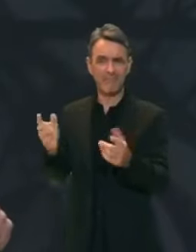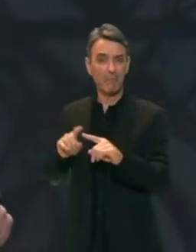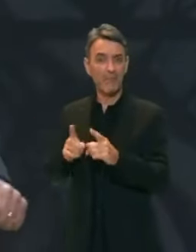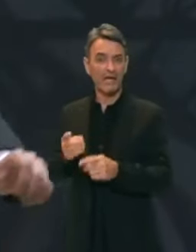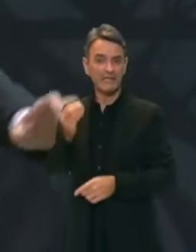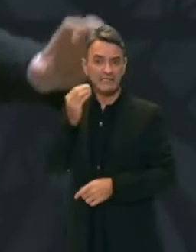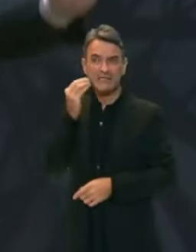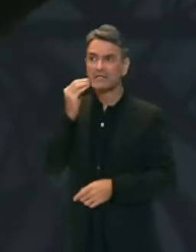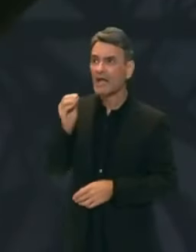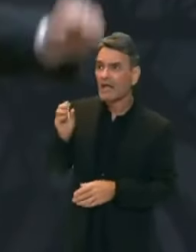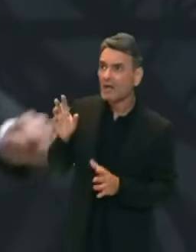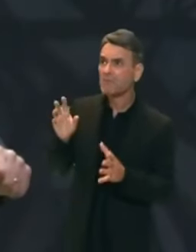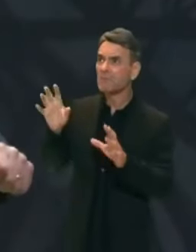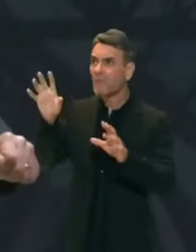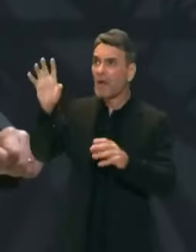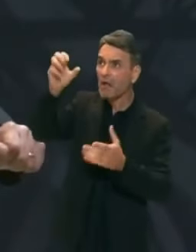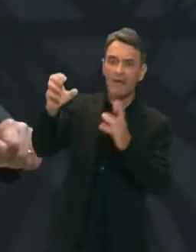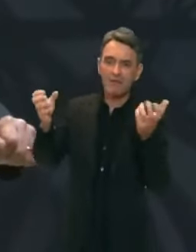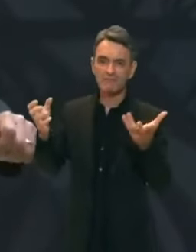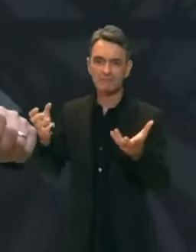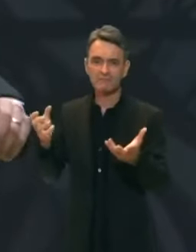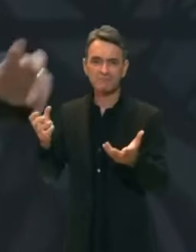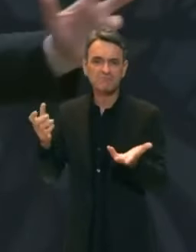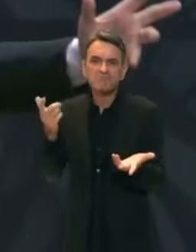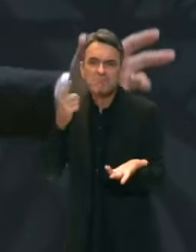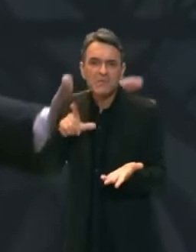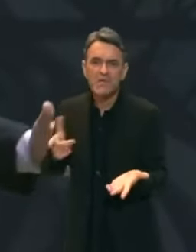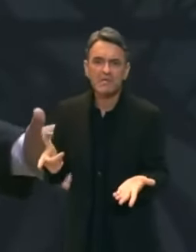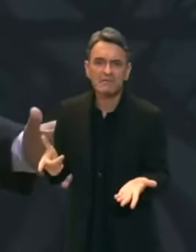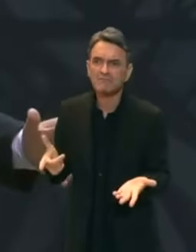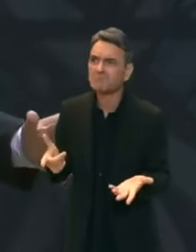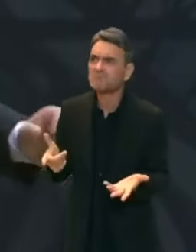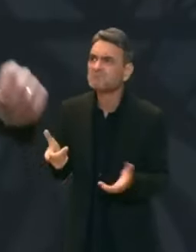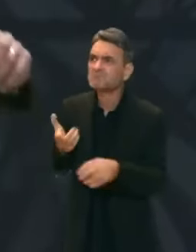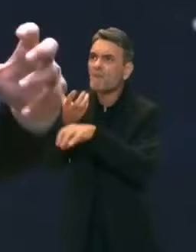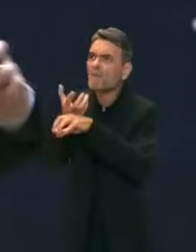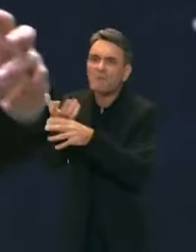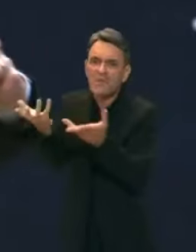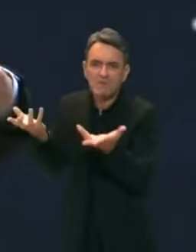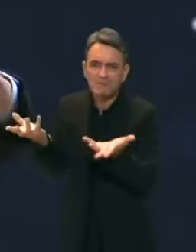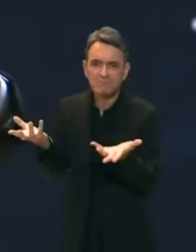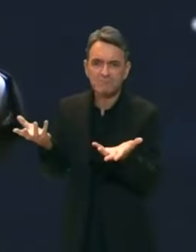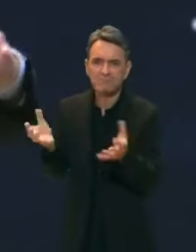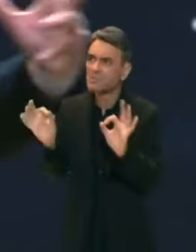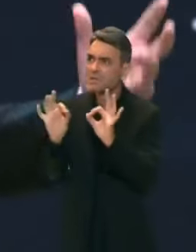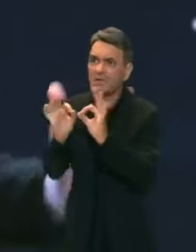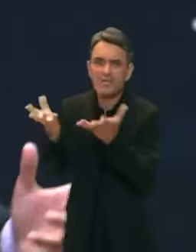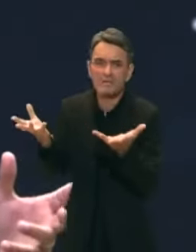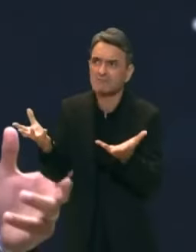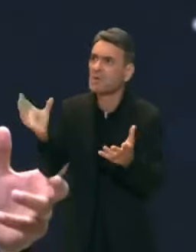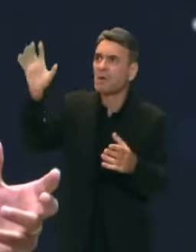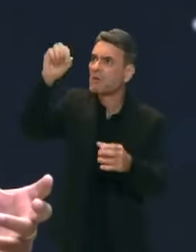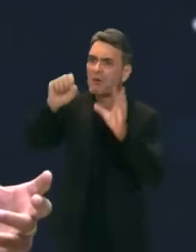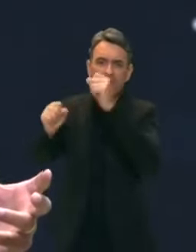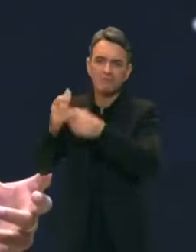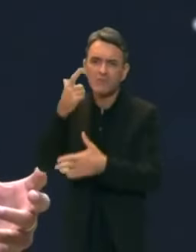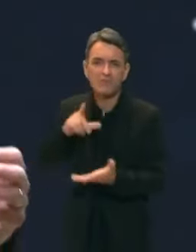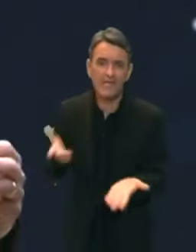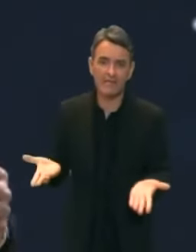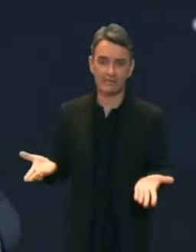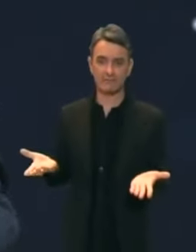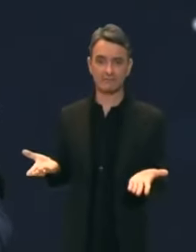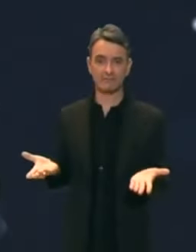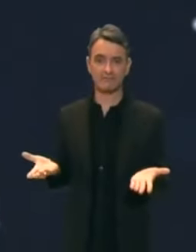pegar, não dá. É vazio. Não faz sentido você querer pegar aquilo.